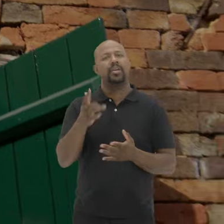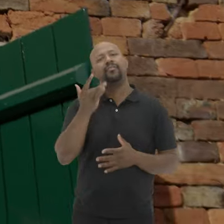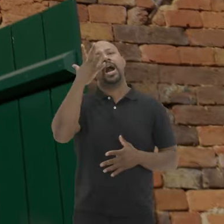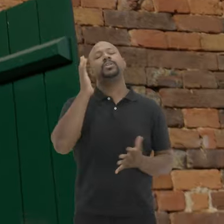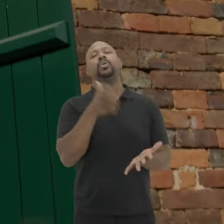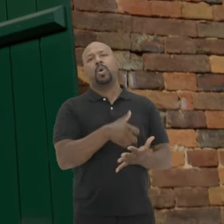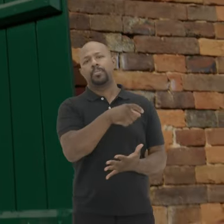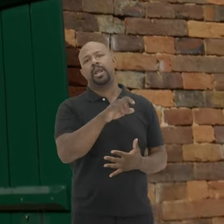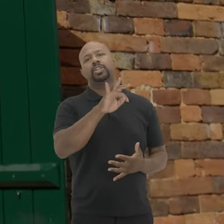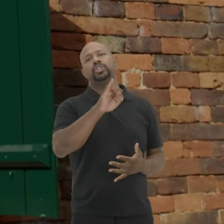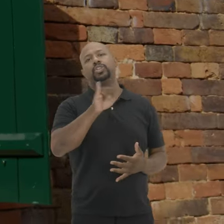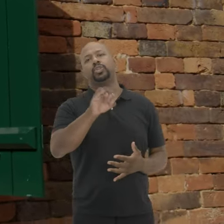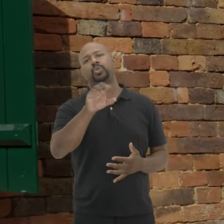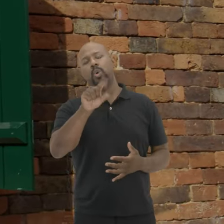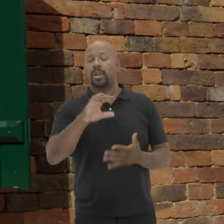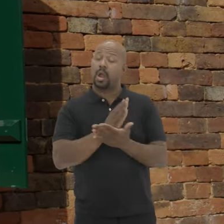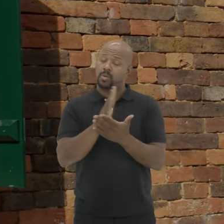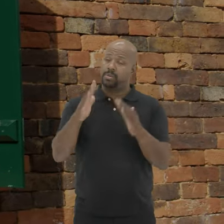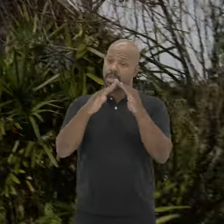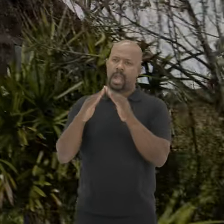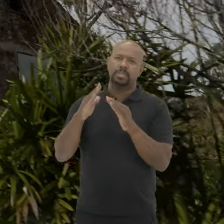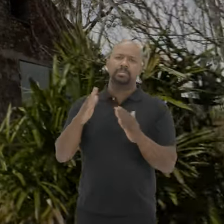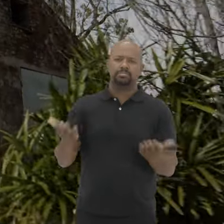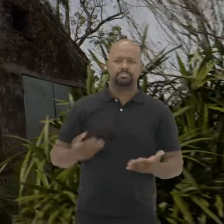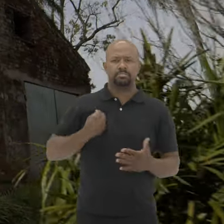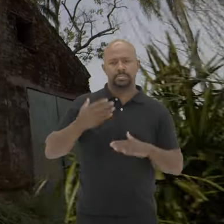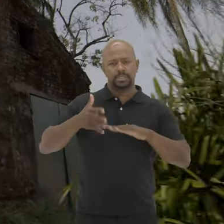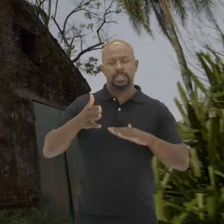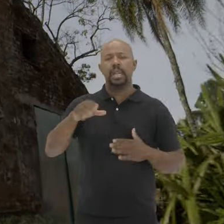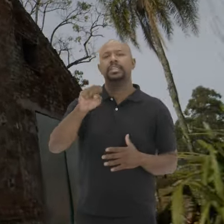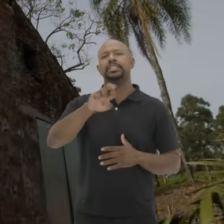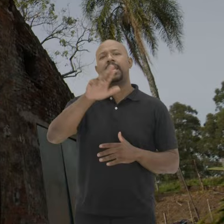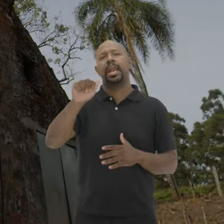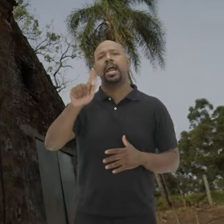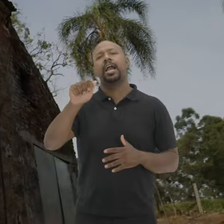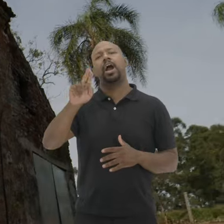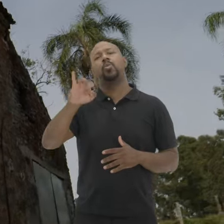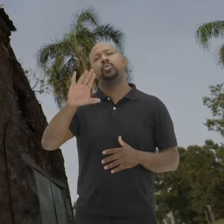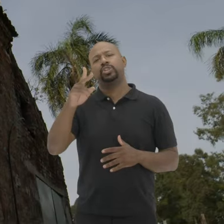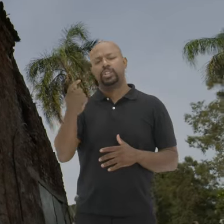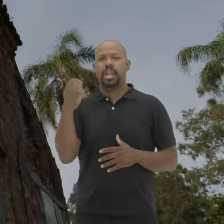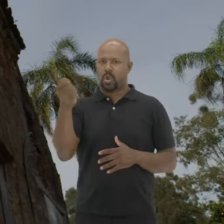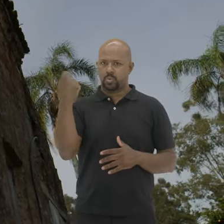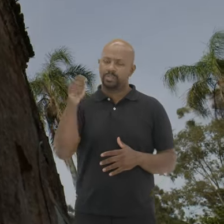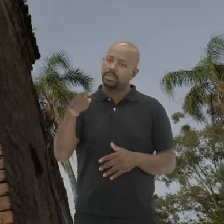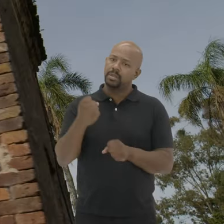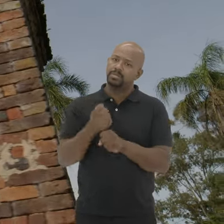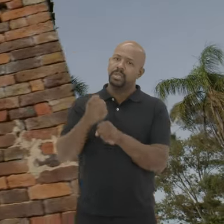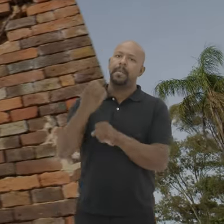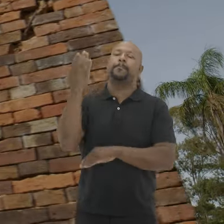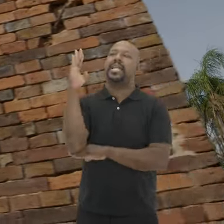acesso ao tijolo. Tem residências, casarões contemporâneos, por exemplo, pega na Serra Gaúcha, que a gente vai encontrar